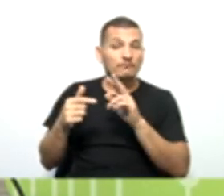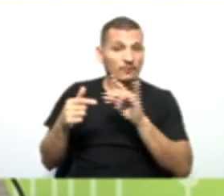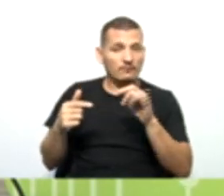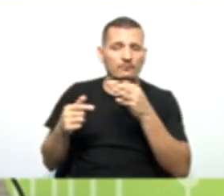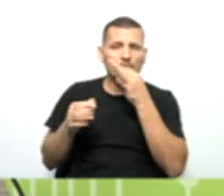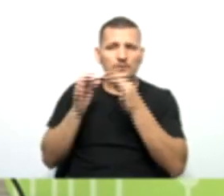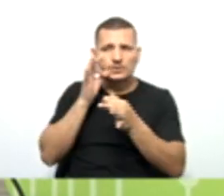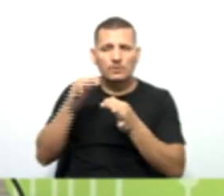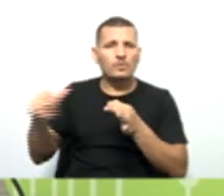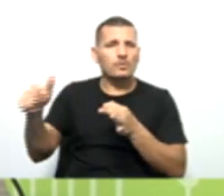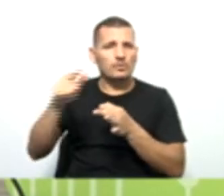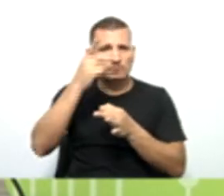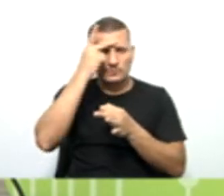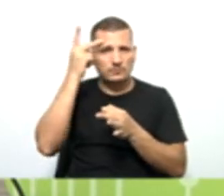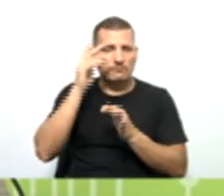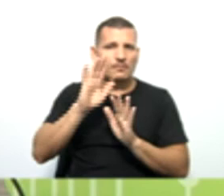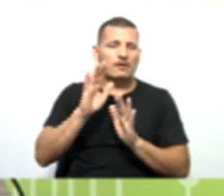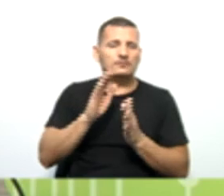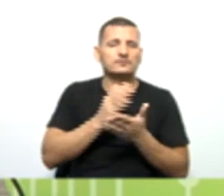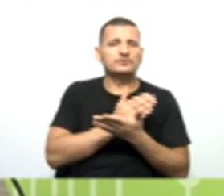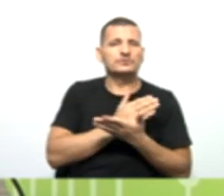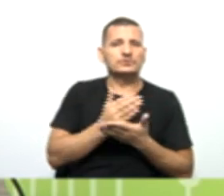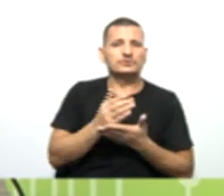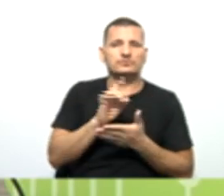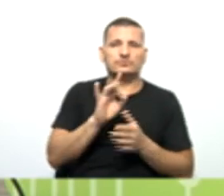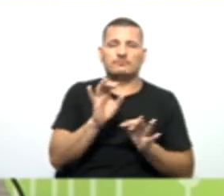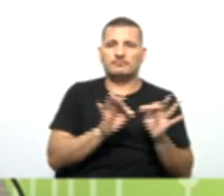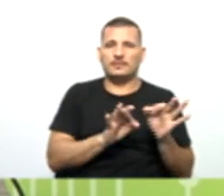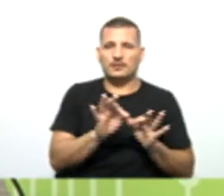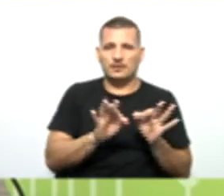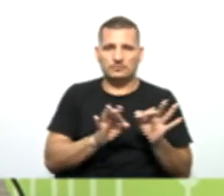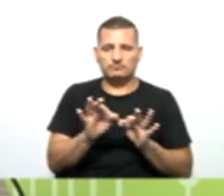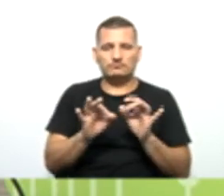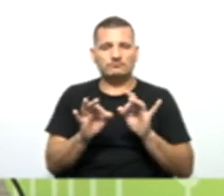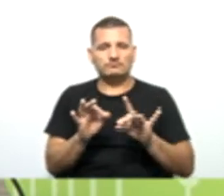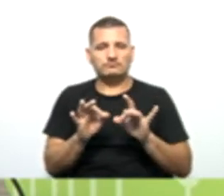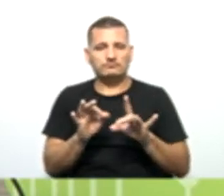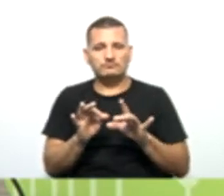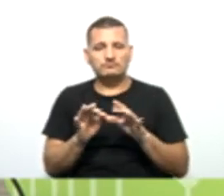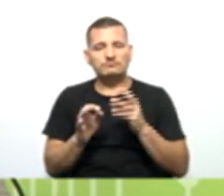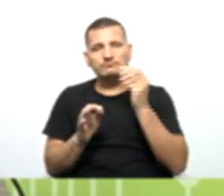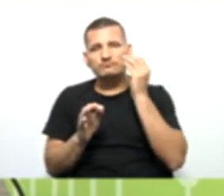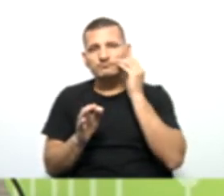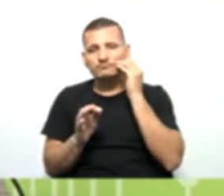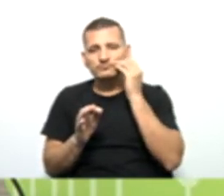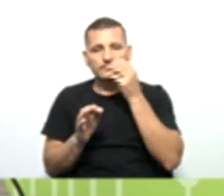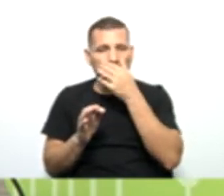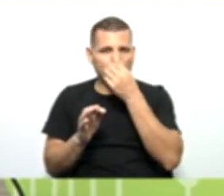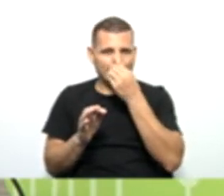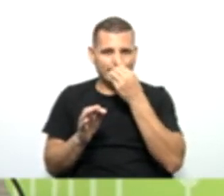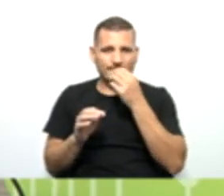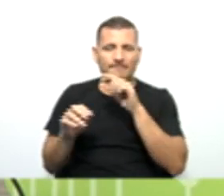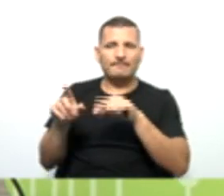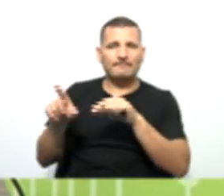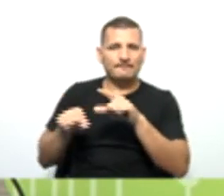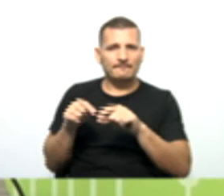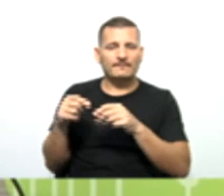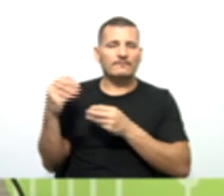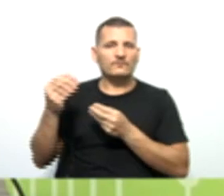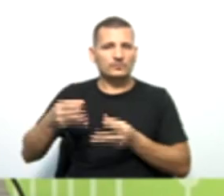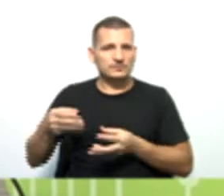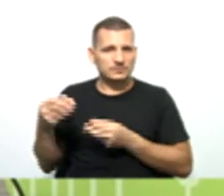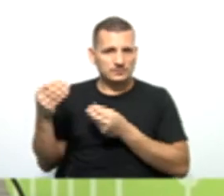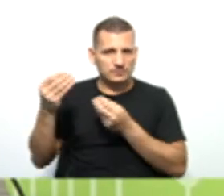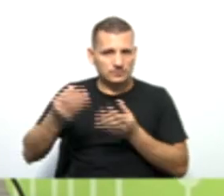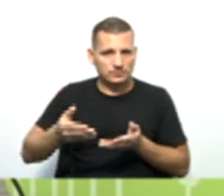pessoas, mas é a opinião lá na fase de realizar o plano de aquisição. Você vai ver, não, vamos selecionar fornecedores, vamos ver